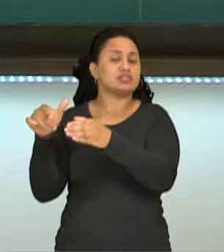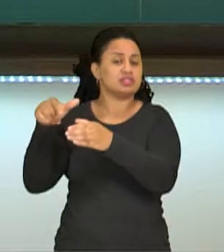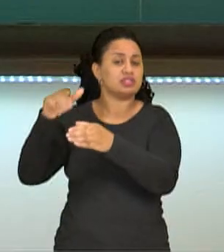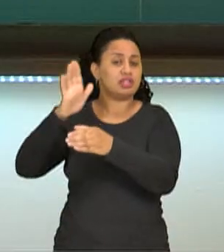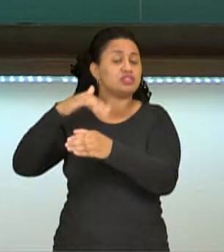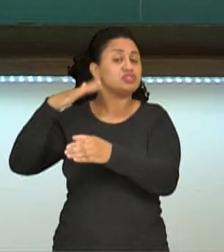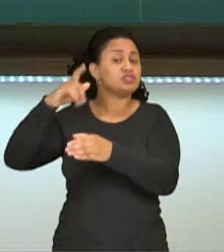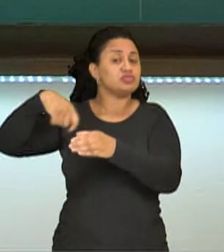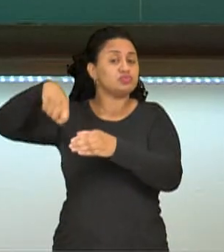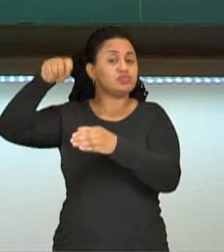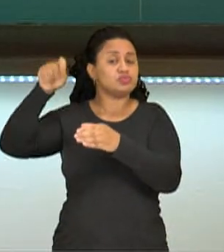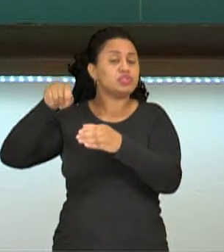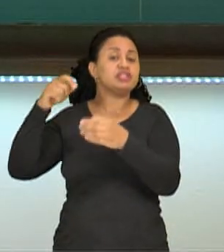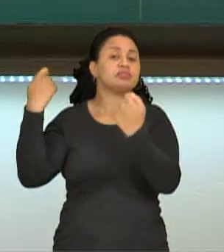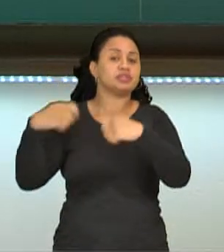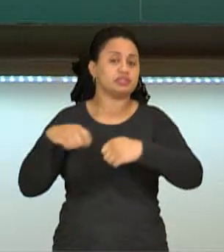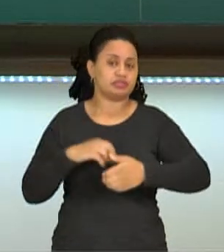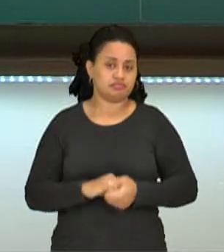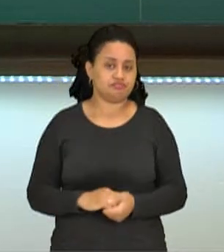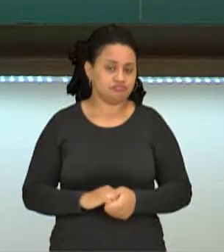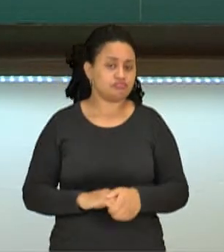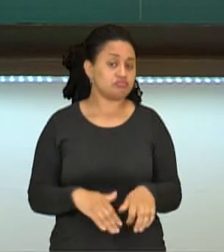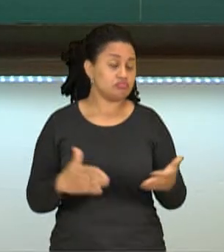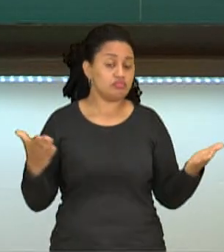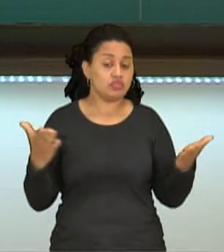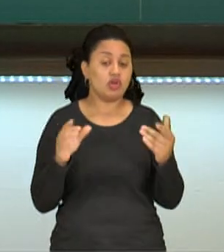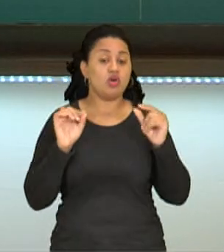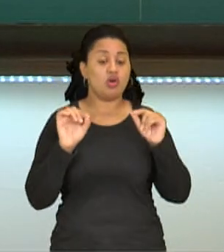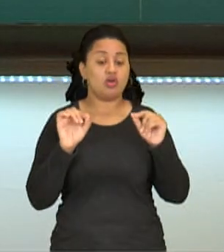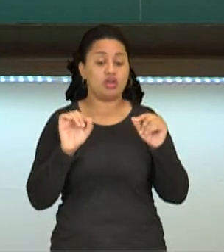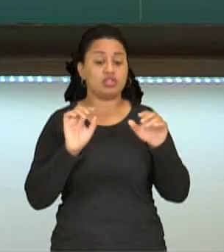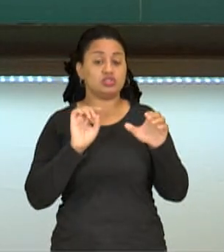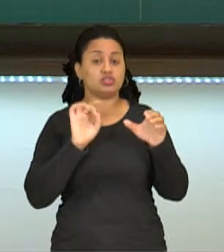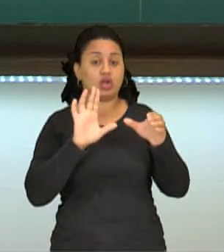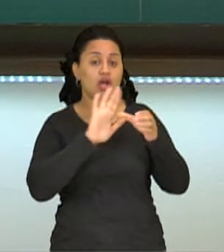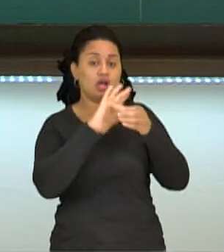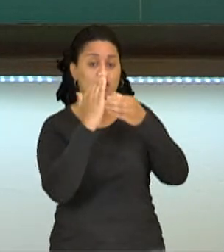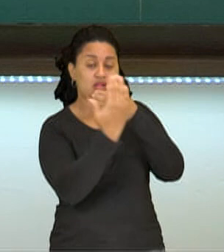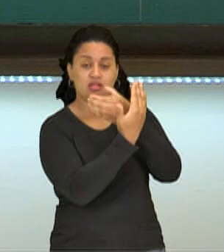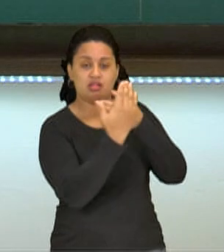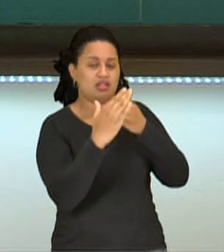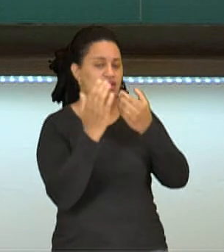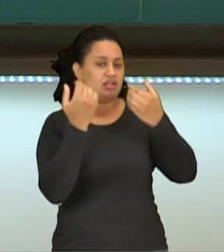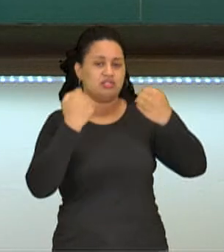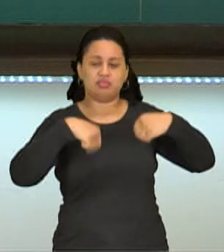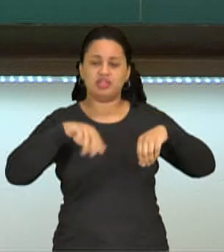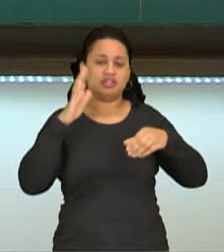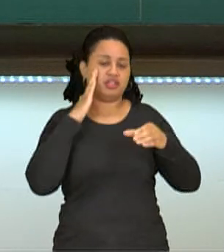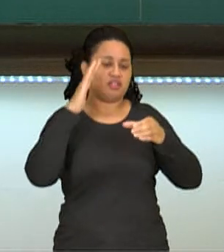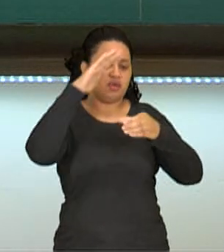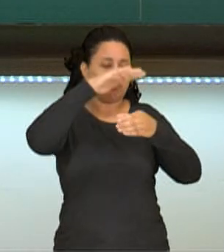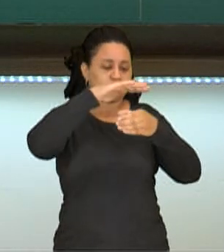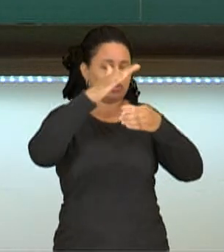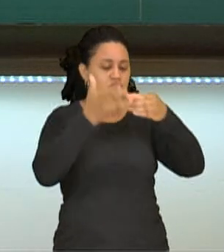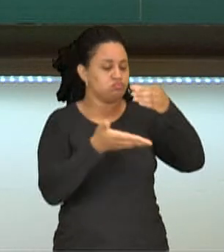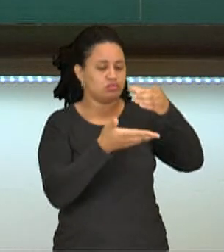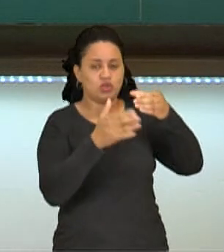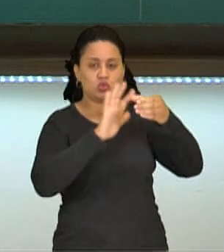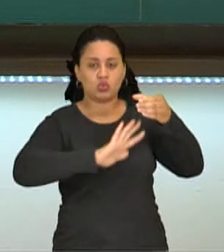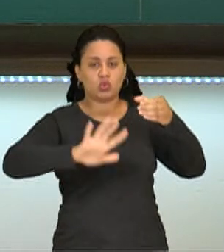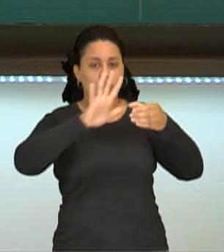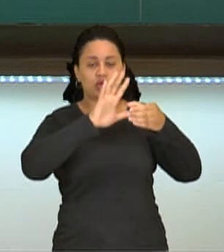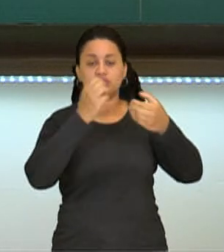neste caso agora, gente, nós estamos falando apenas da superfície lateral, não precisamos saber a superfície total.